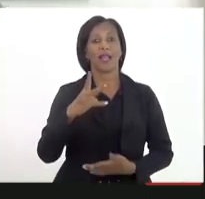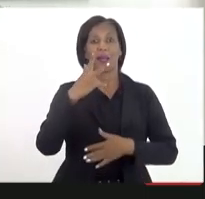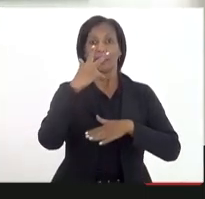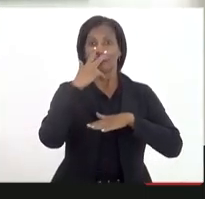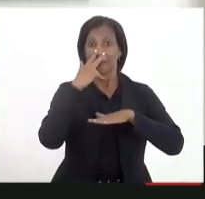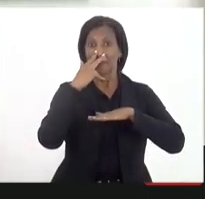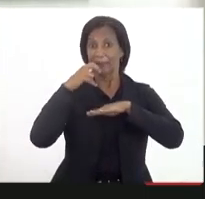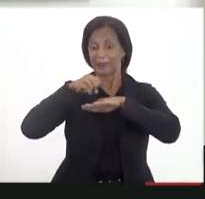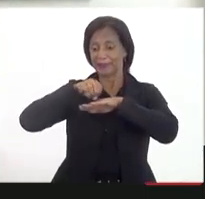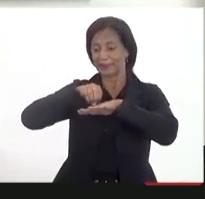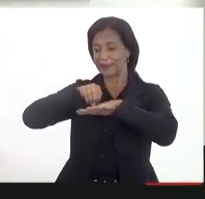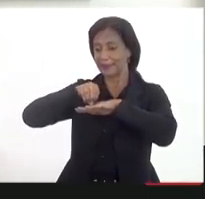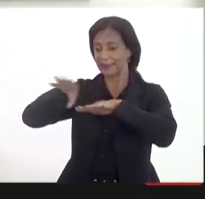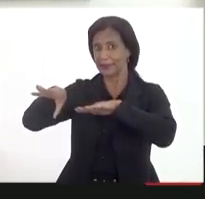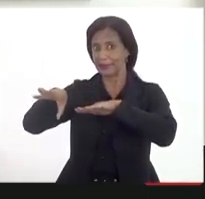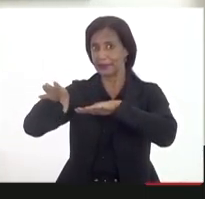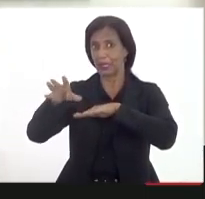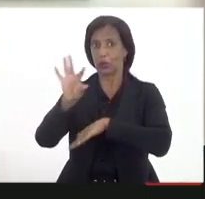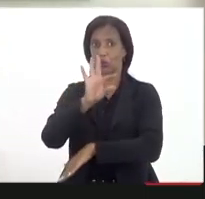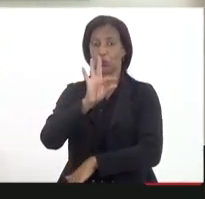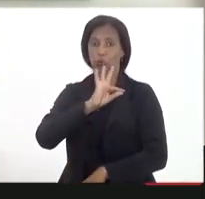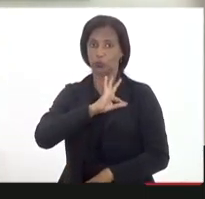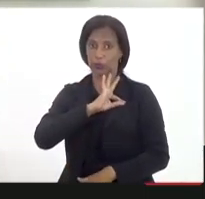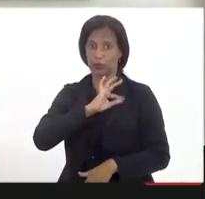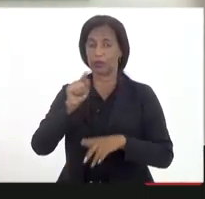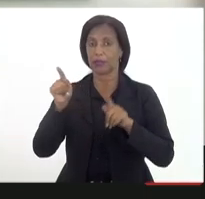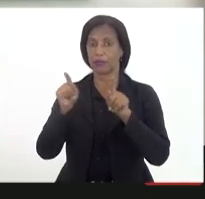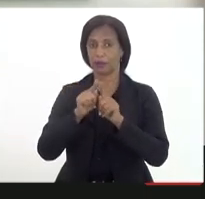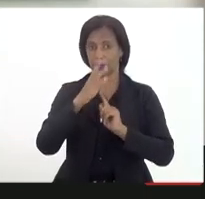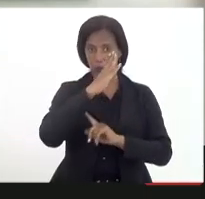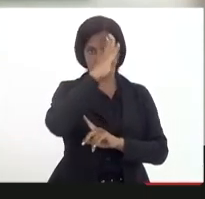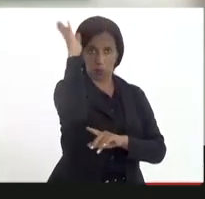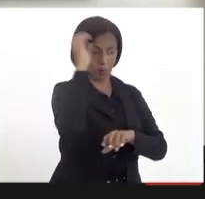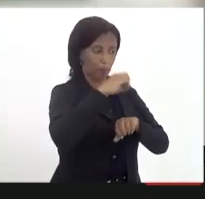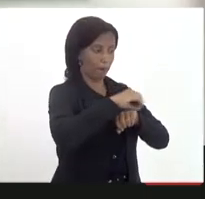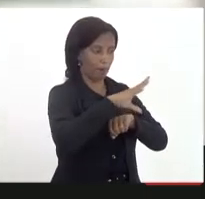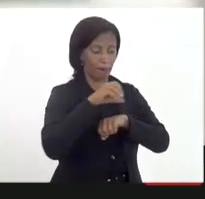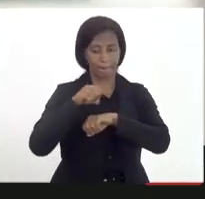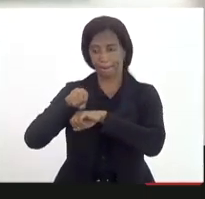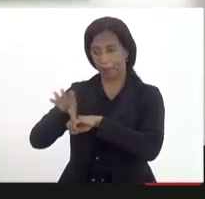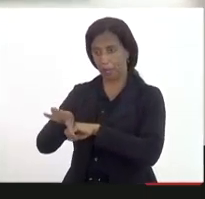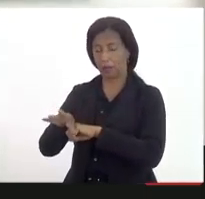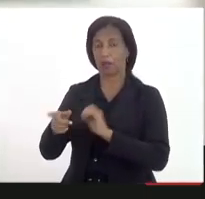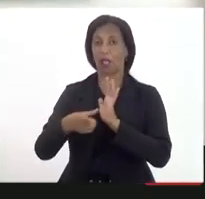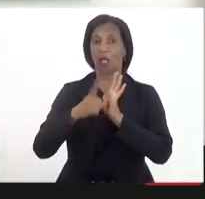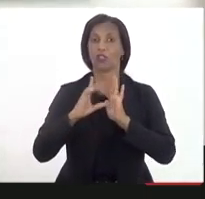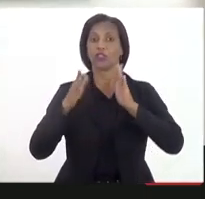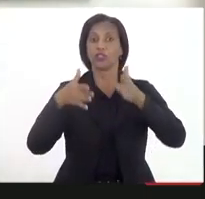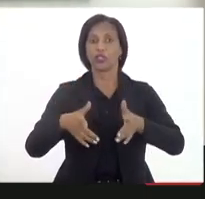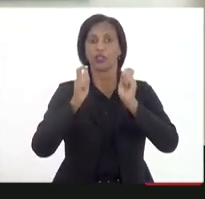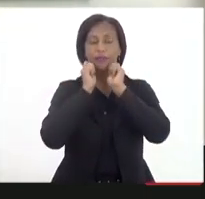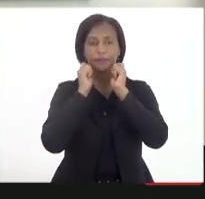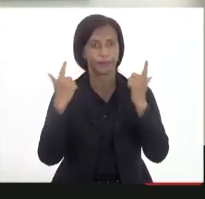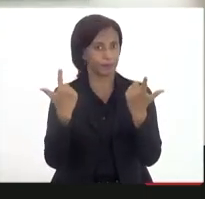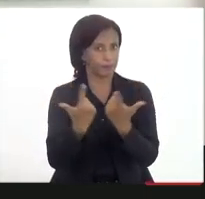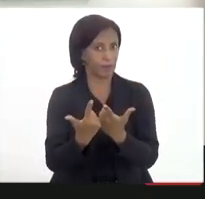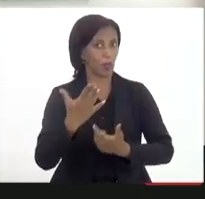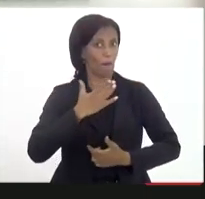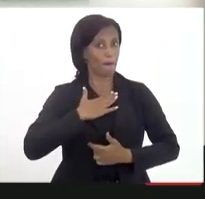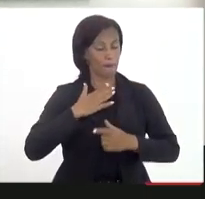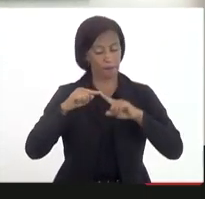dos policiais dos Bombeiros Militares a número a gente de mano e chegam a Assembleia Legislativa não só